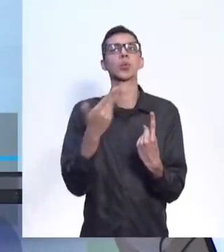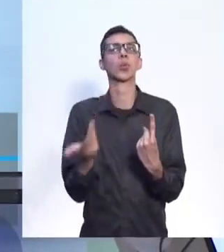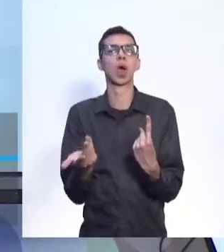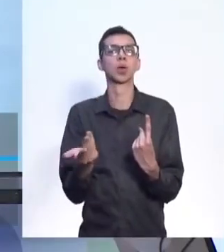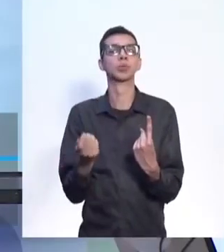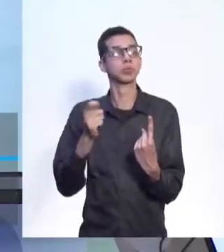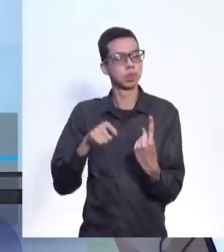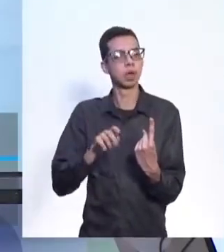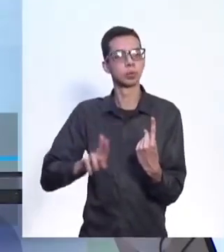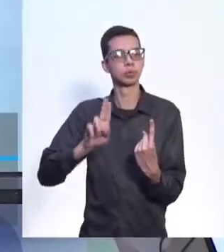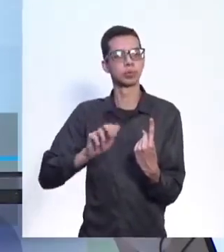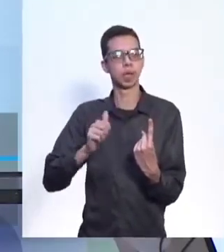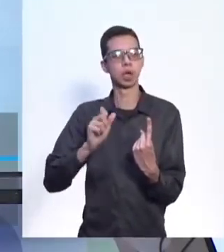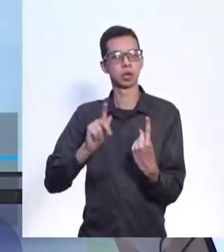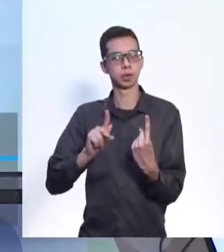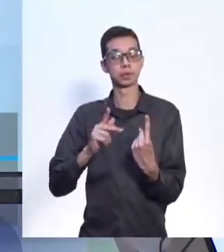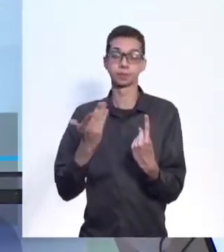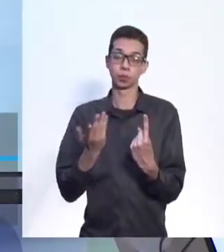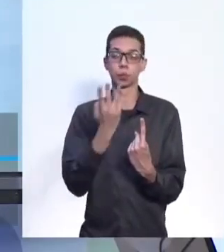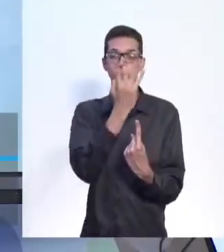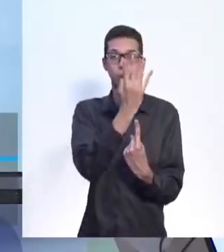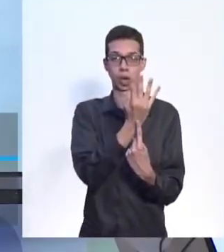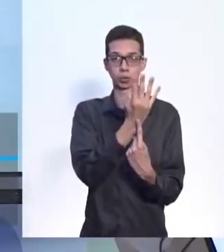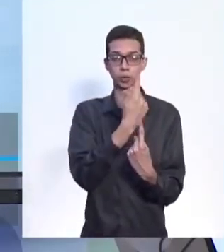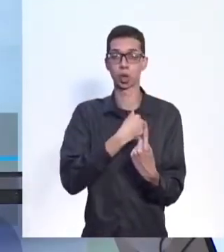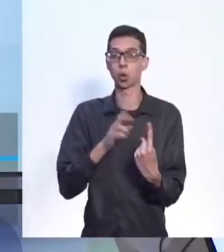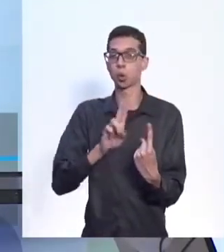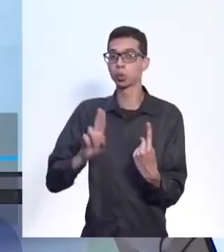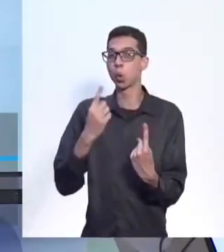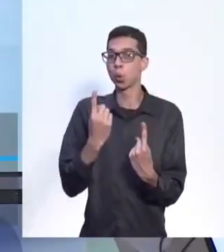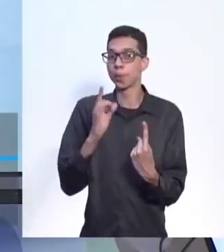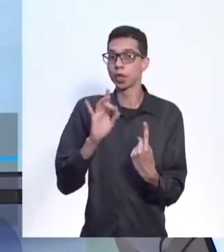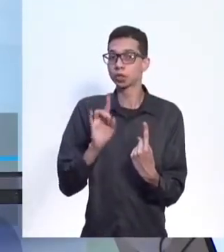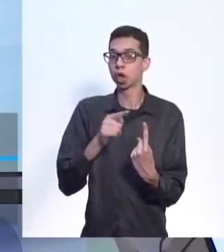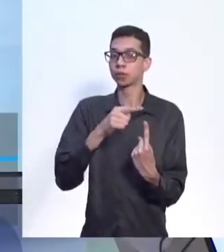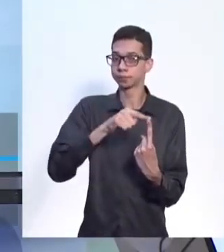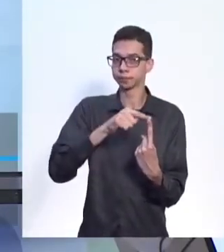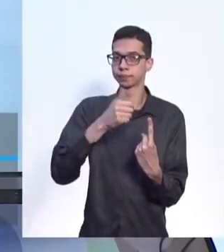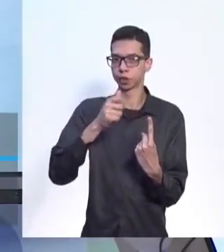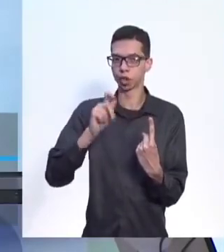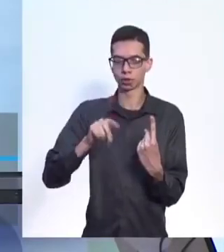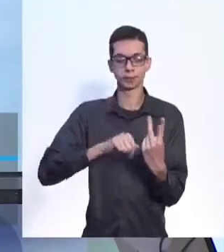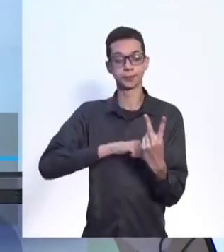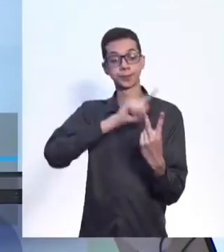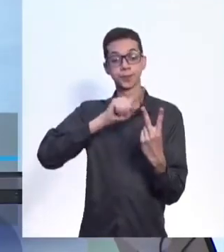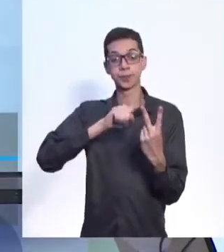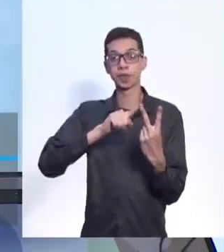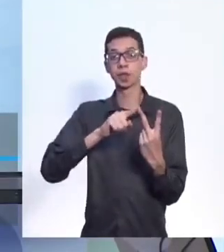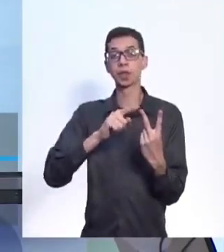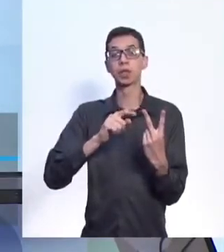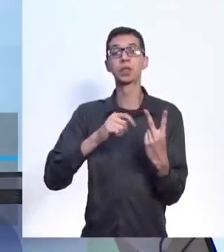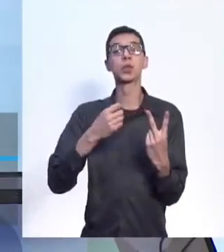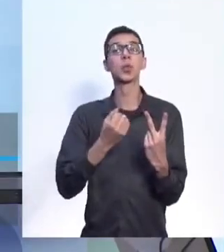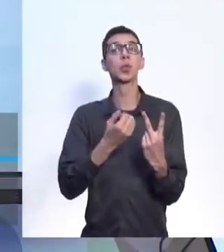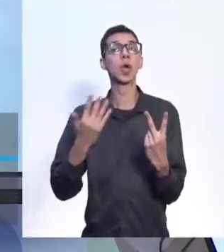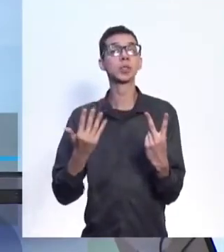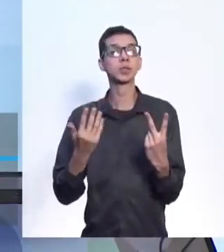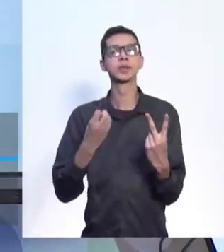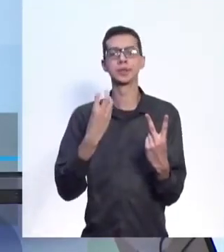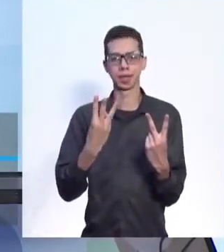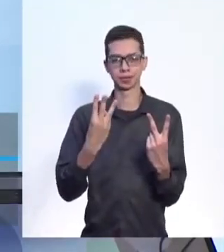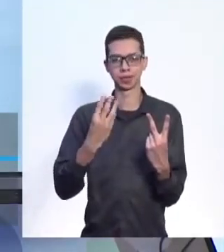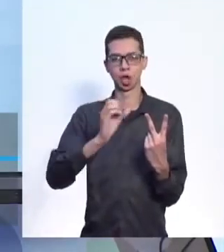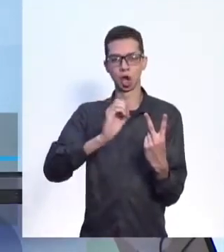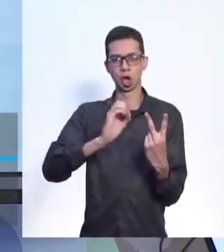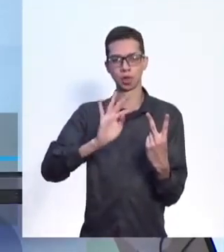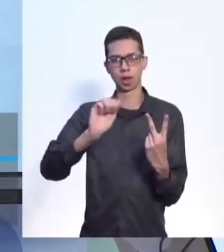opções. Usei uma na primeira. Quantas sobraram para a segunda posição? 3. Então,